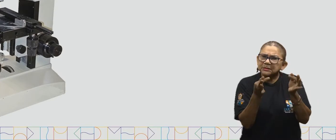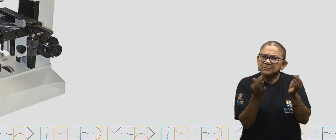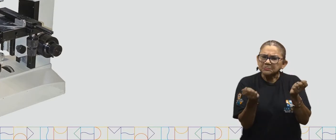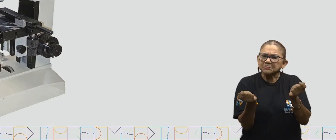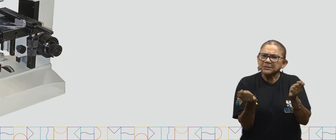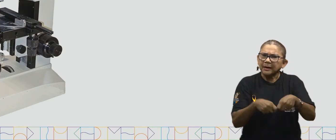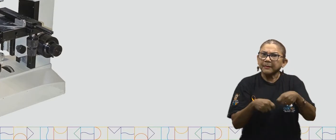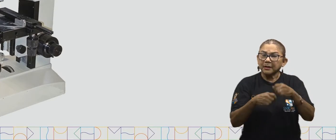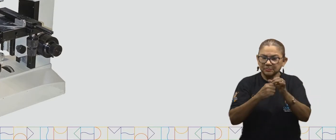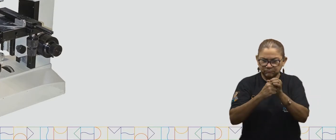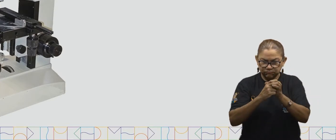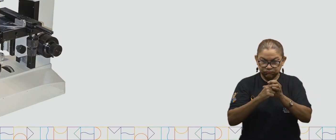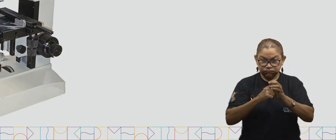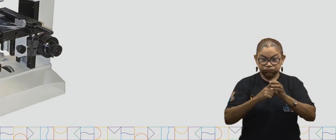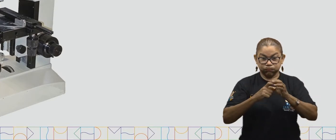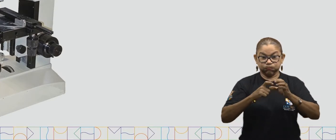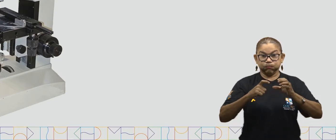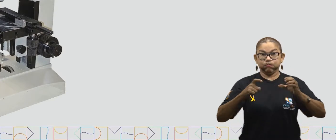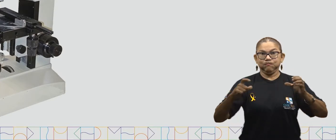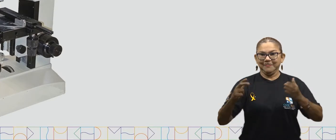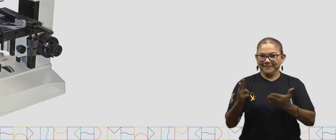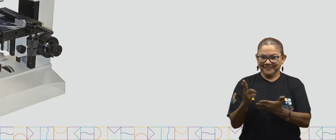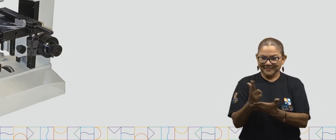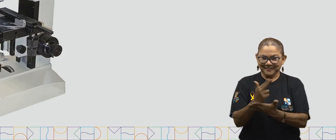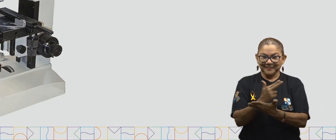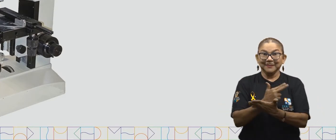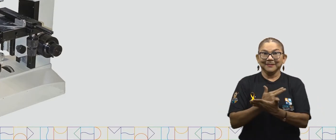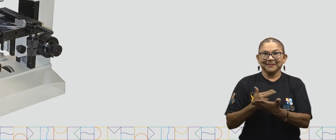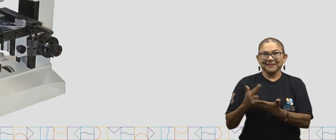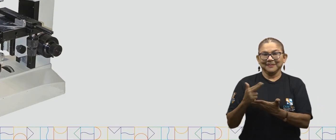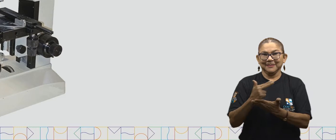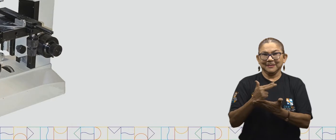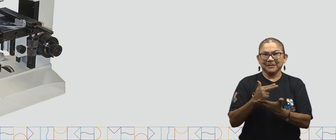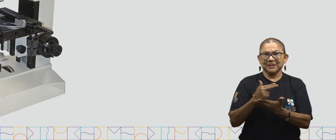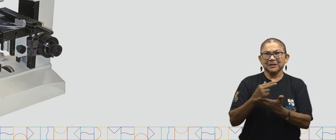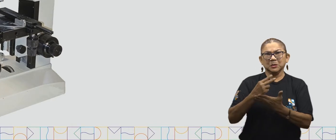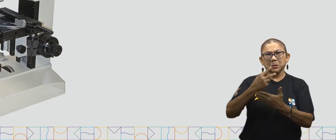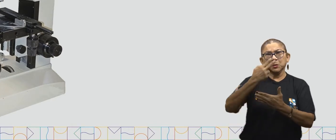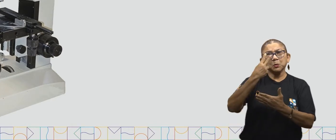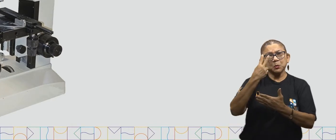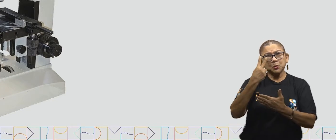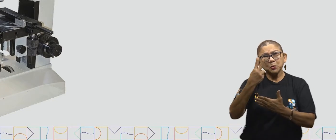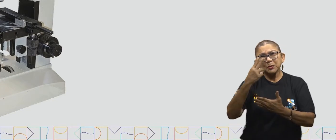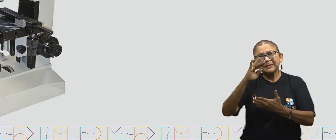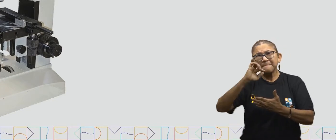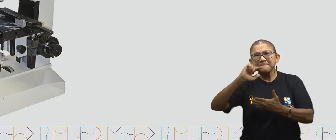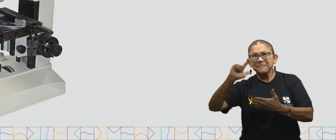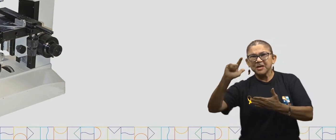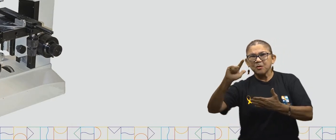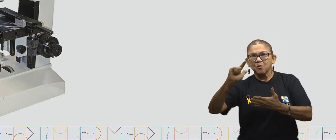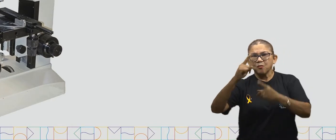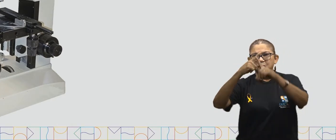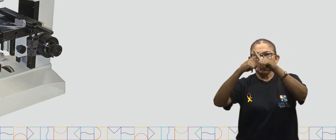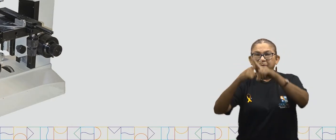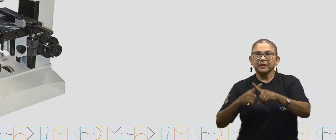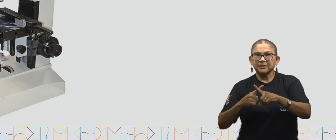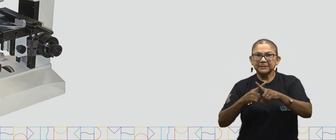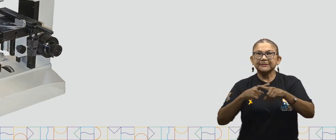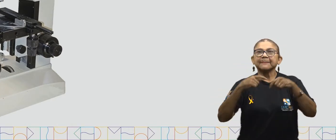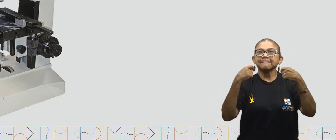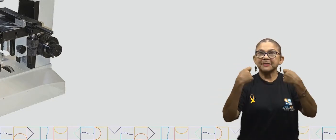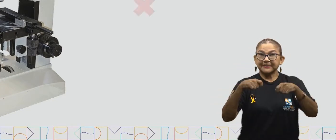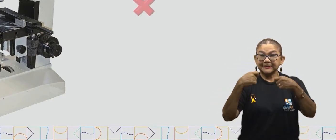são capazes de aumentar as imagens em até 2.000 vezes. Para saber o aumento de um microscópio,